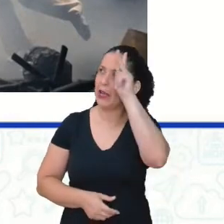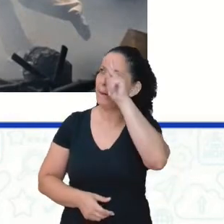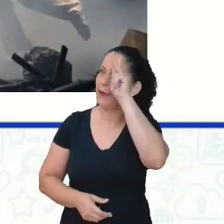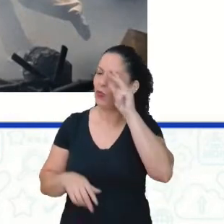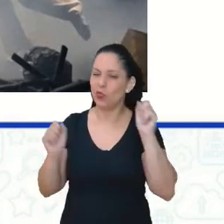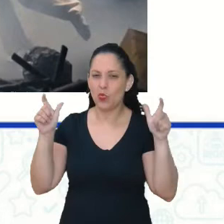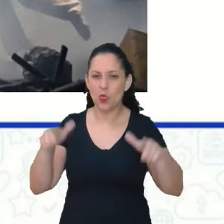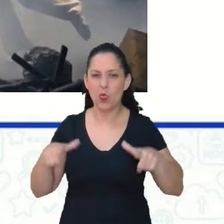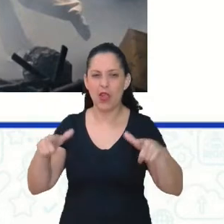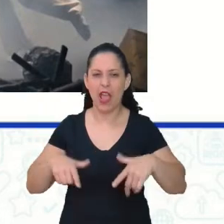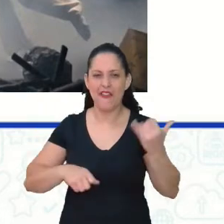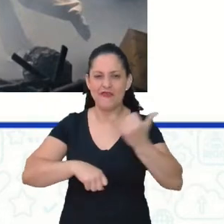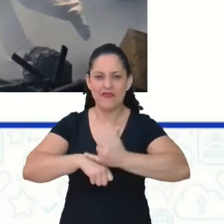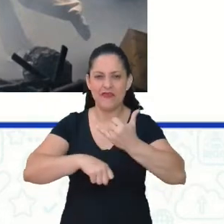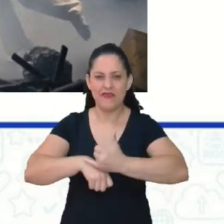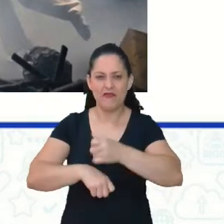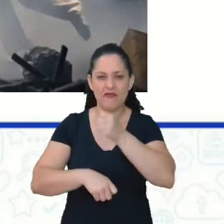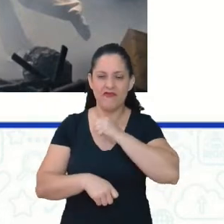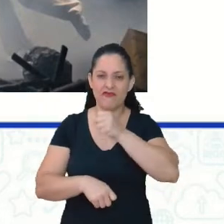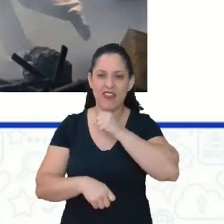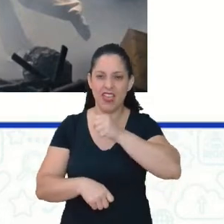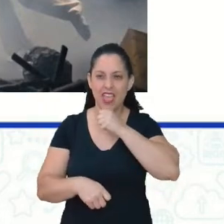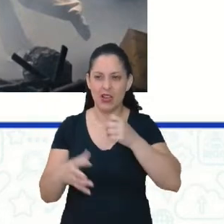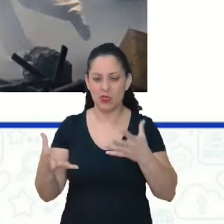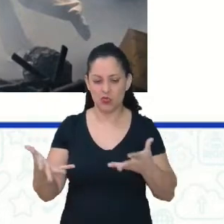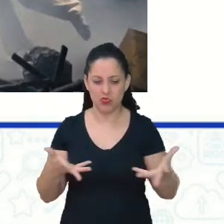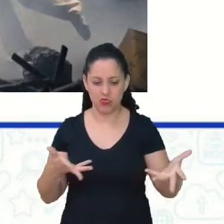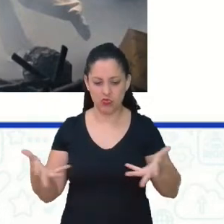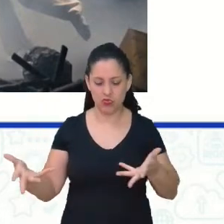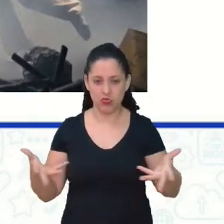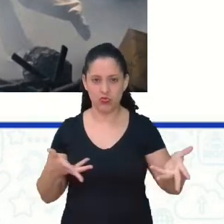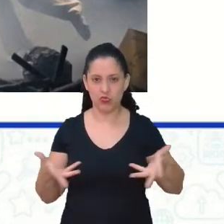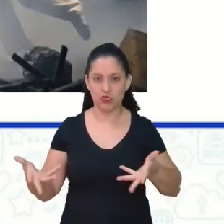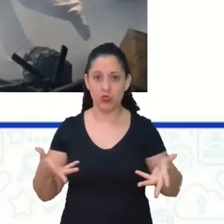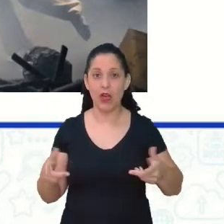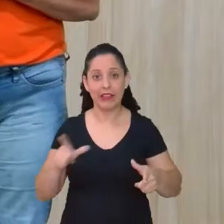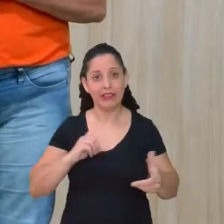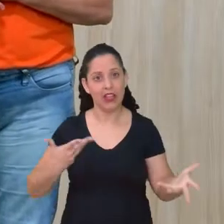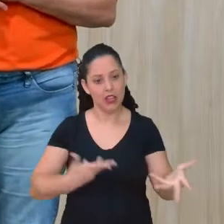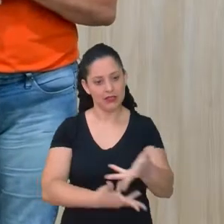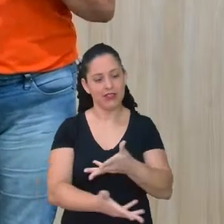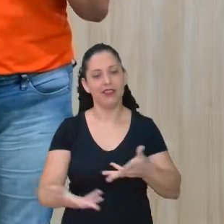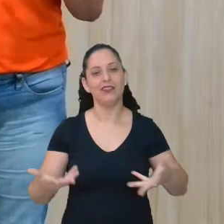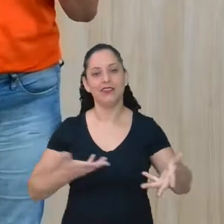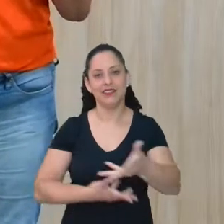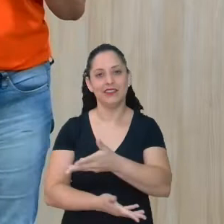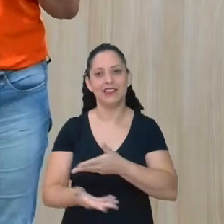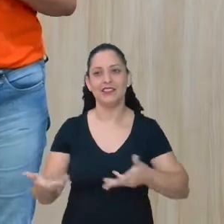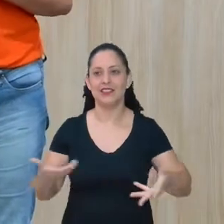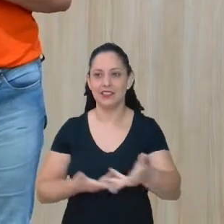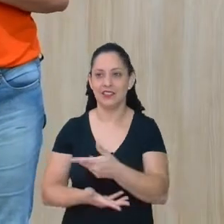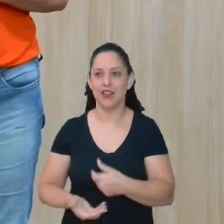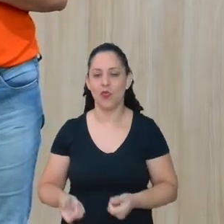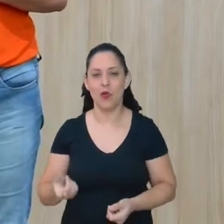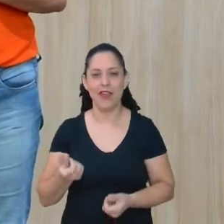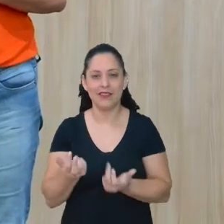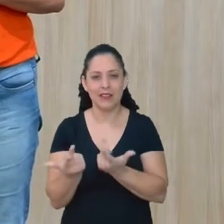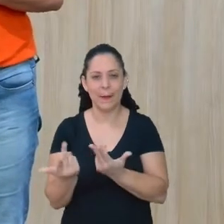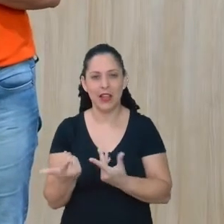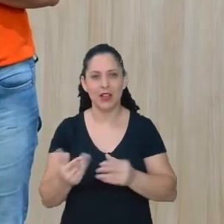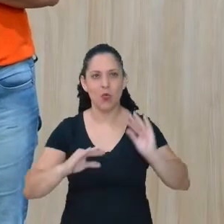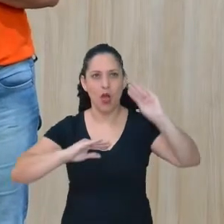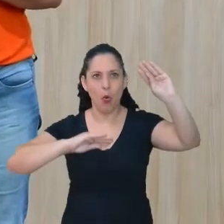né? Tem toda uma interação aí também. E há como um mosaico, né? No